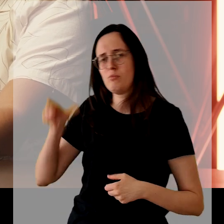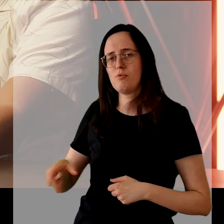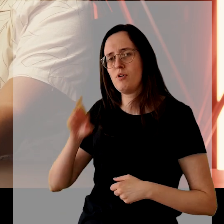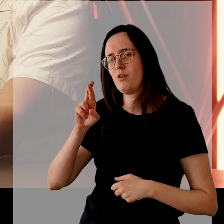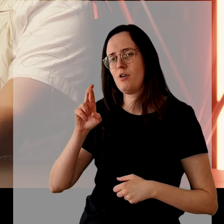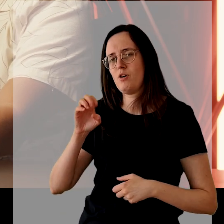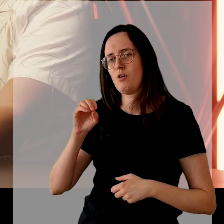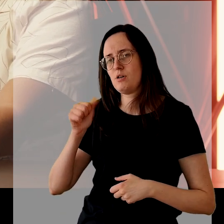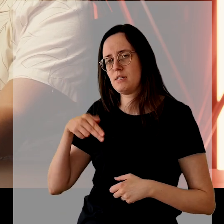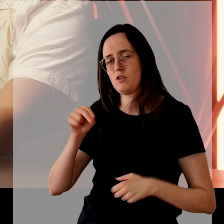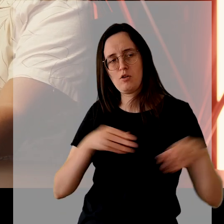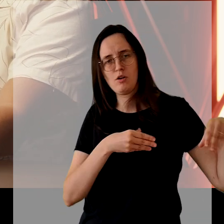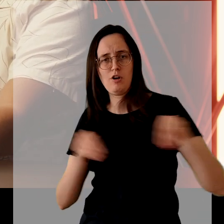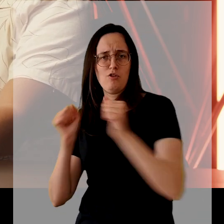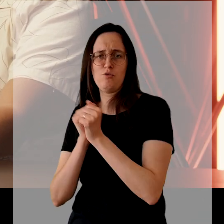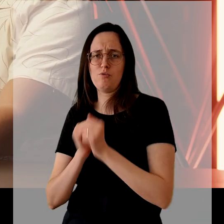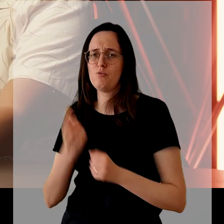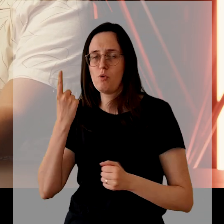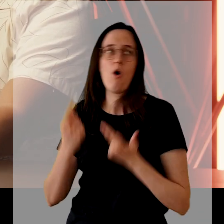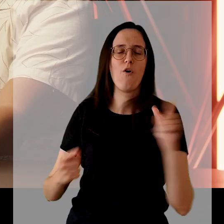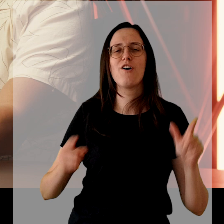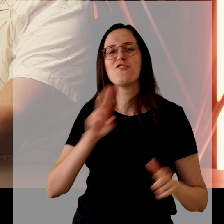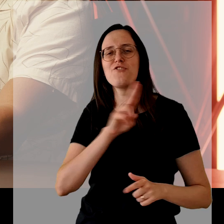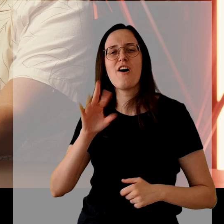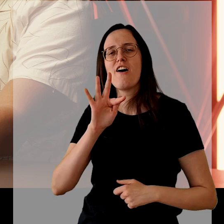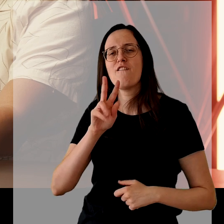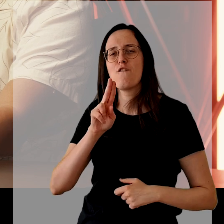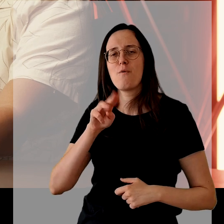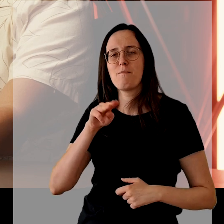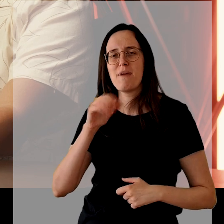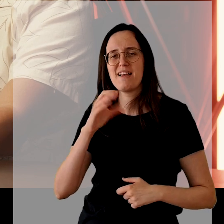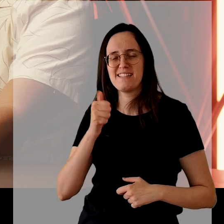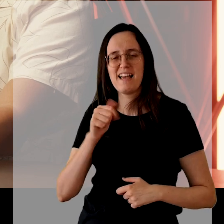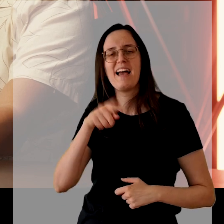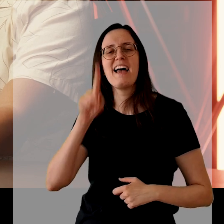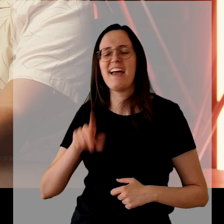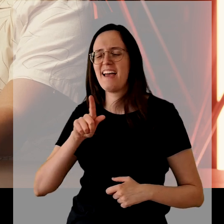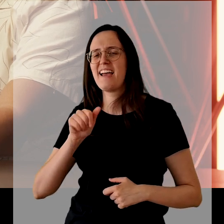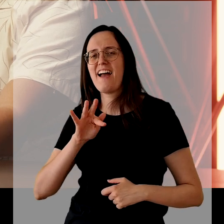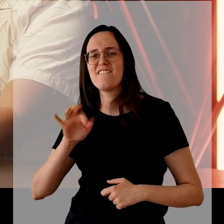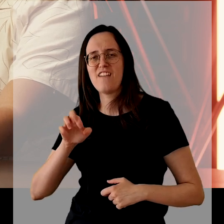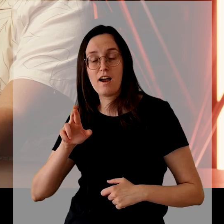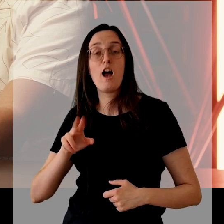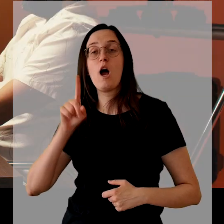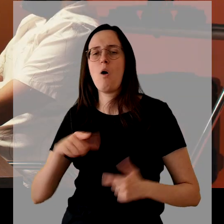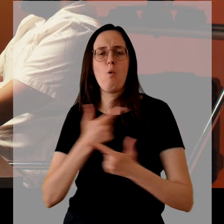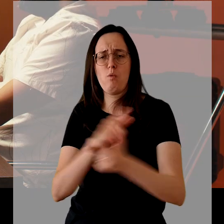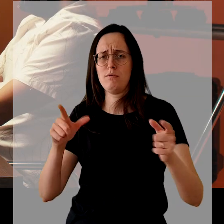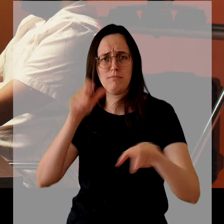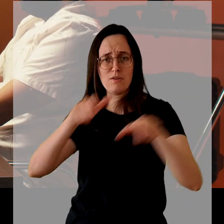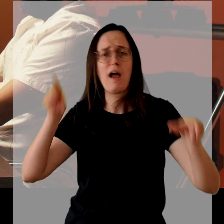o Rosano que eu levei de operador e o Fumaça, que era o meu gaffer. E o resto da minha equipe era